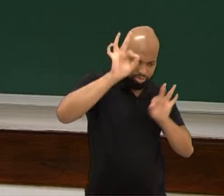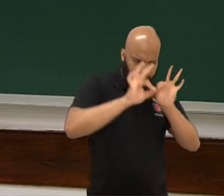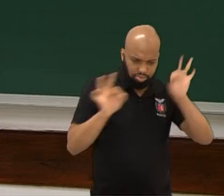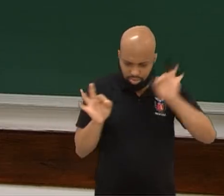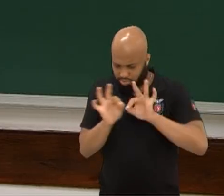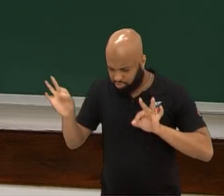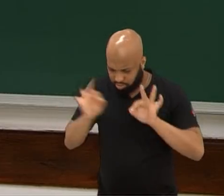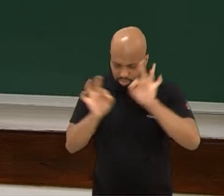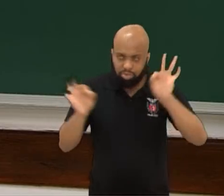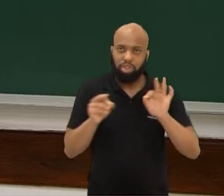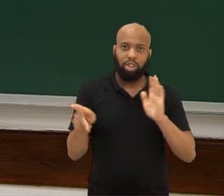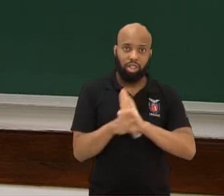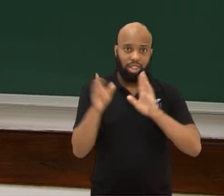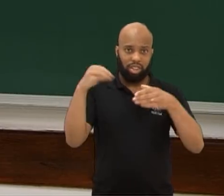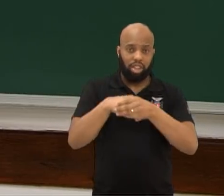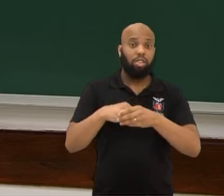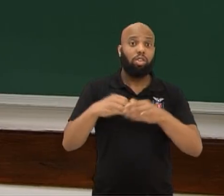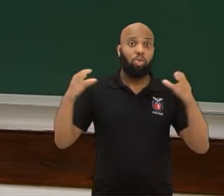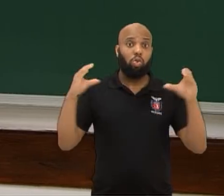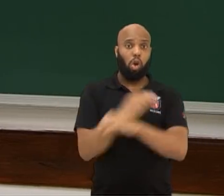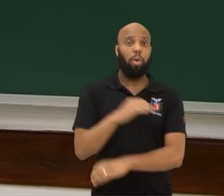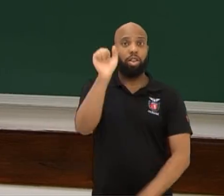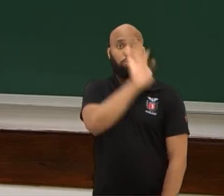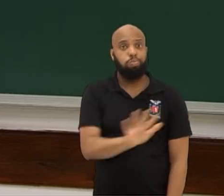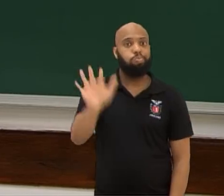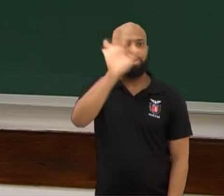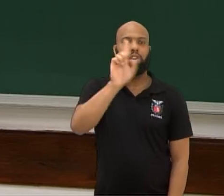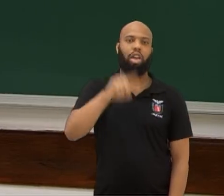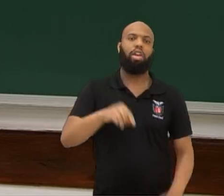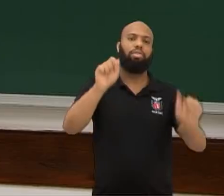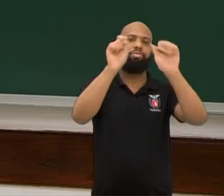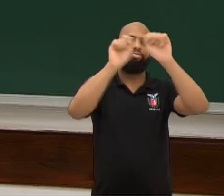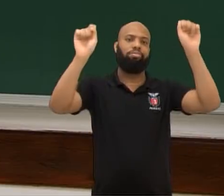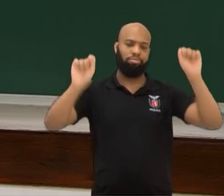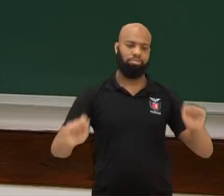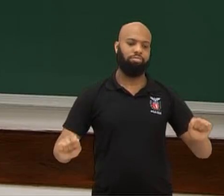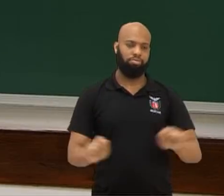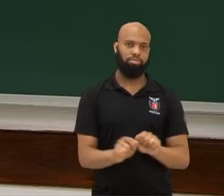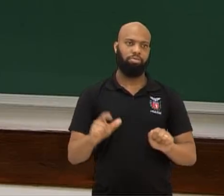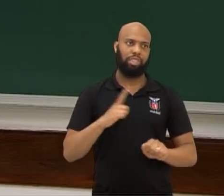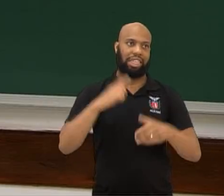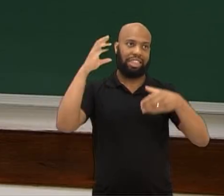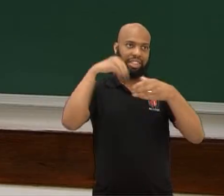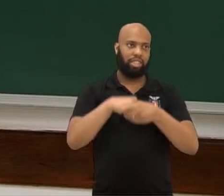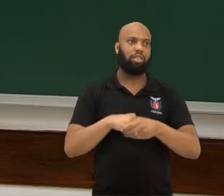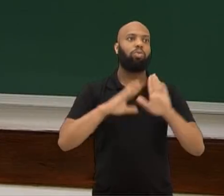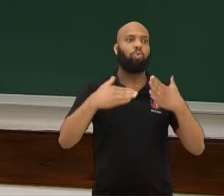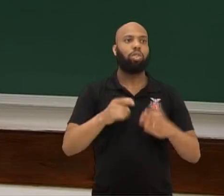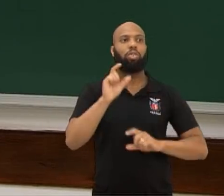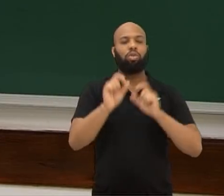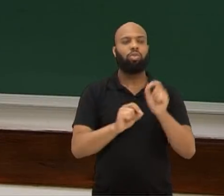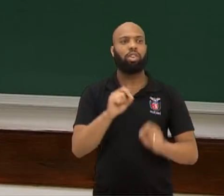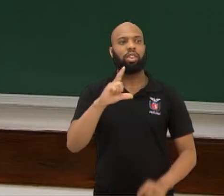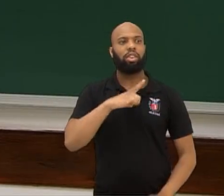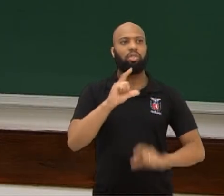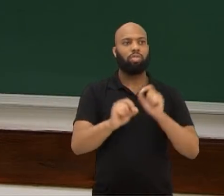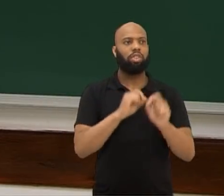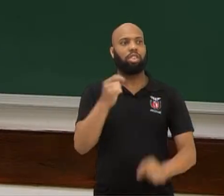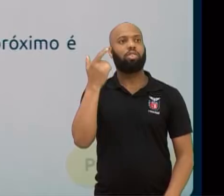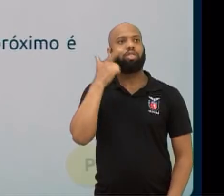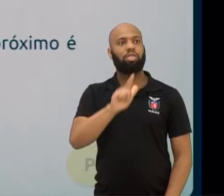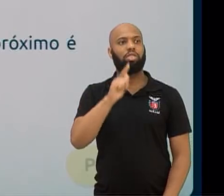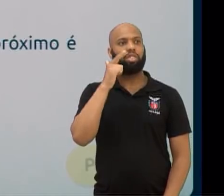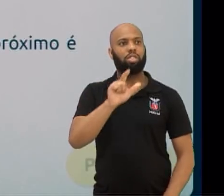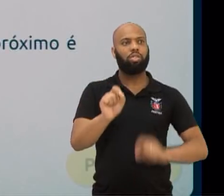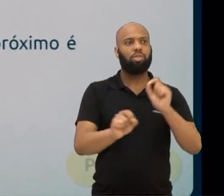quantos segmentos a gente pode ter ali. Qual que é a capacidade daquele local. Então, aqui nós descobrimos que